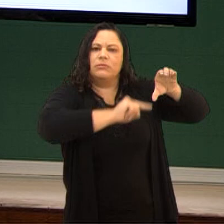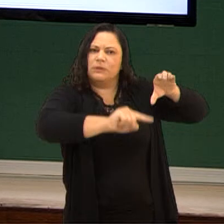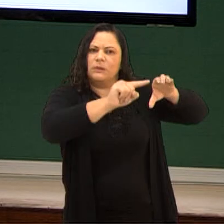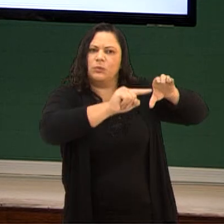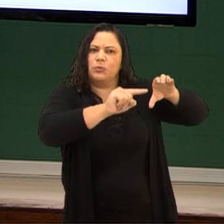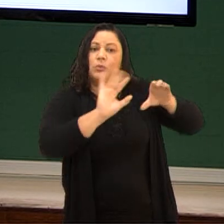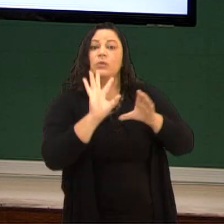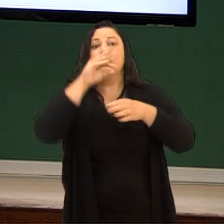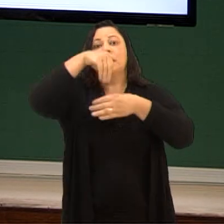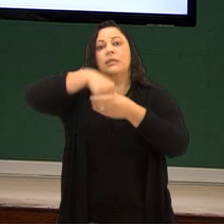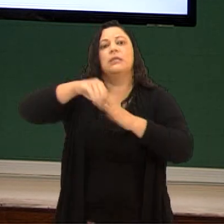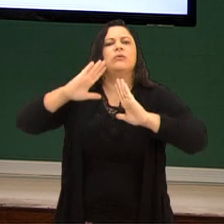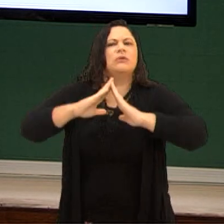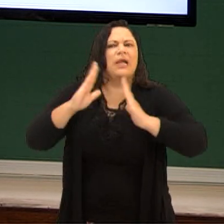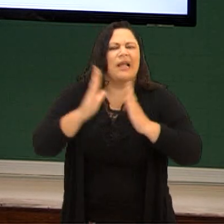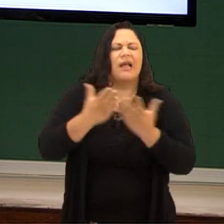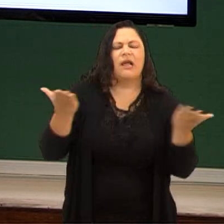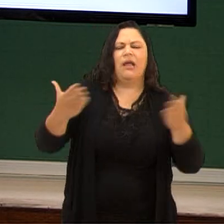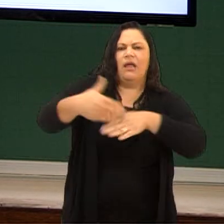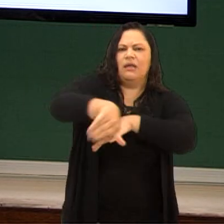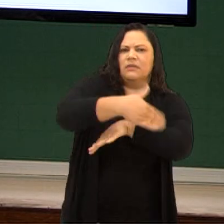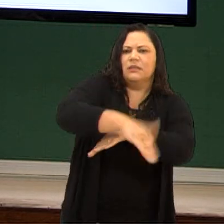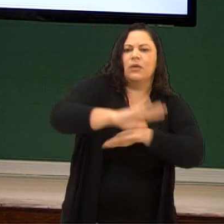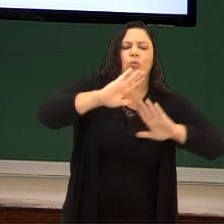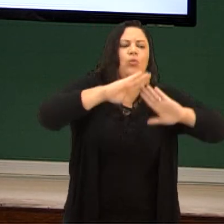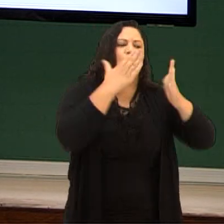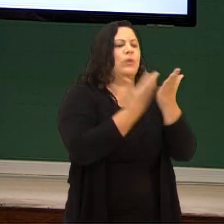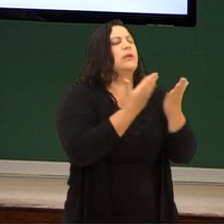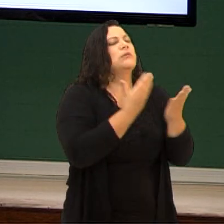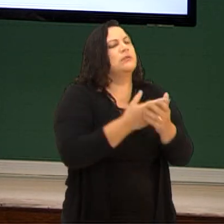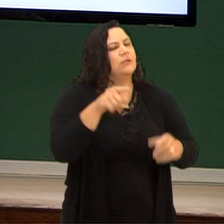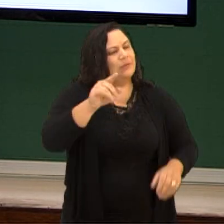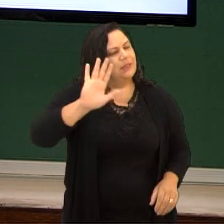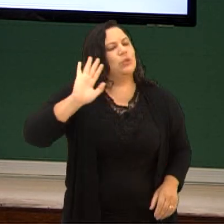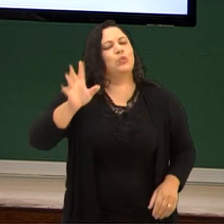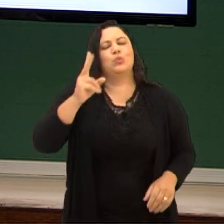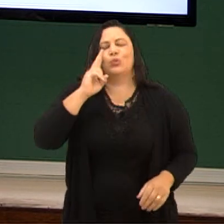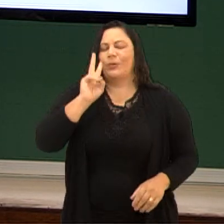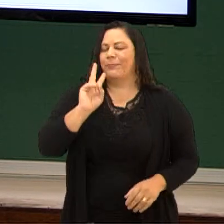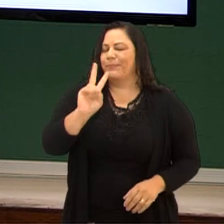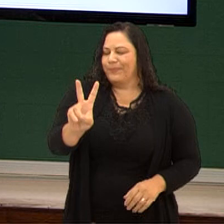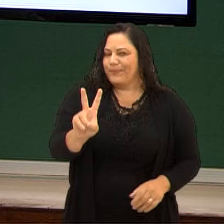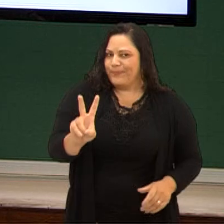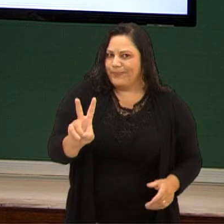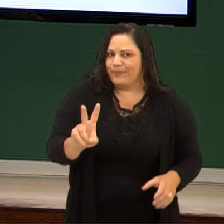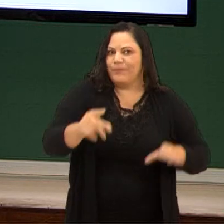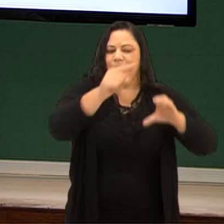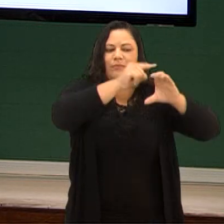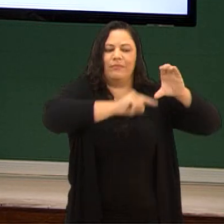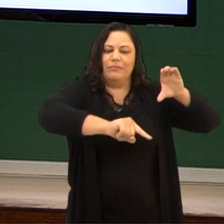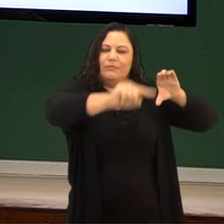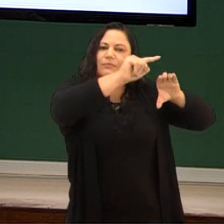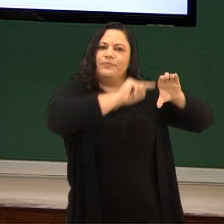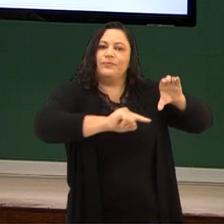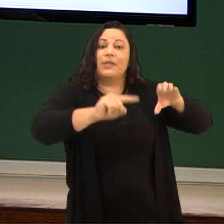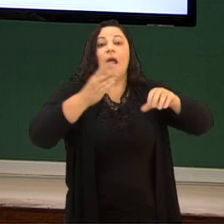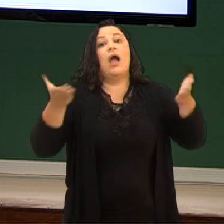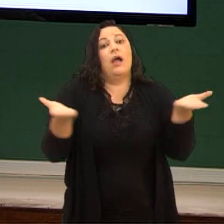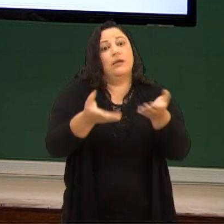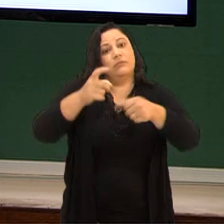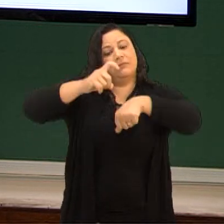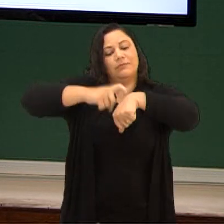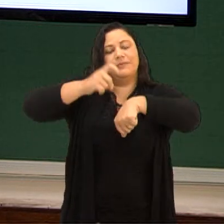na rua, na escola, vocês já viram algum objeto circular? A professora imagina que sim, não é? Então, a professora vai dar um tempinho para